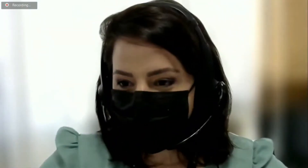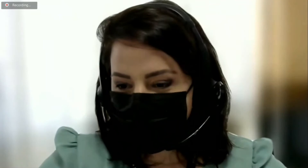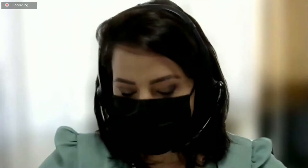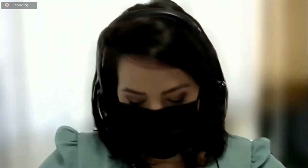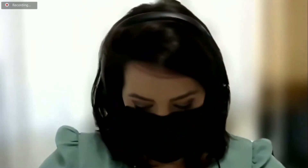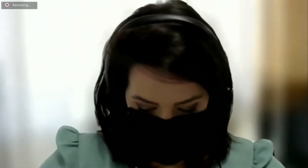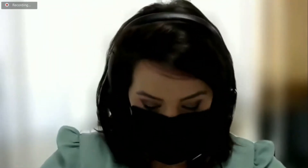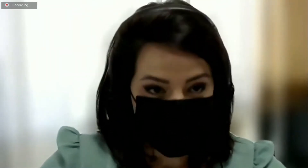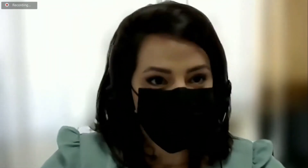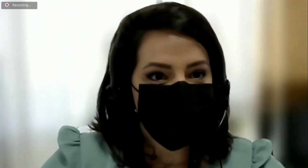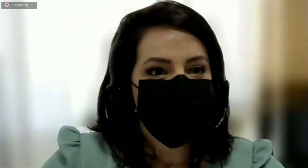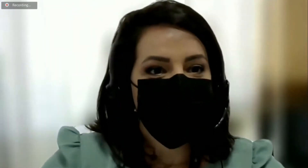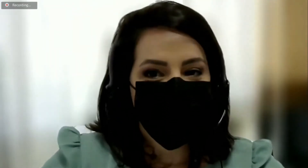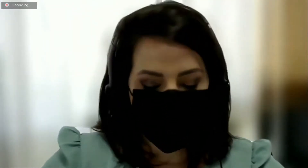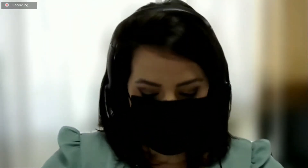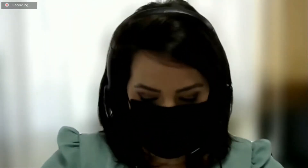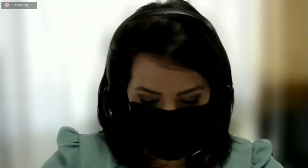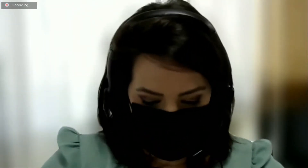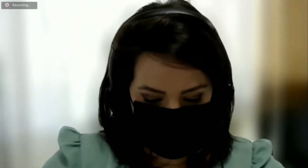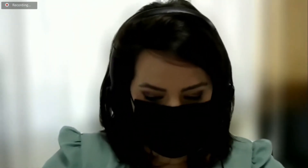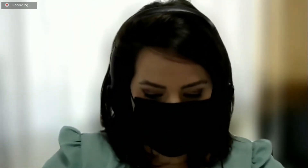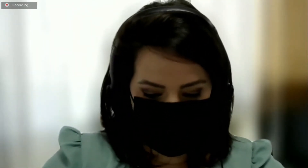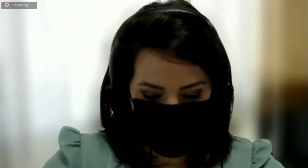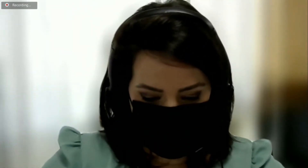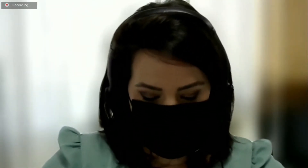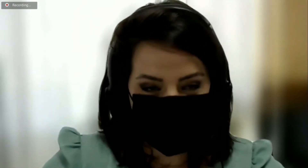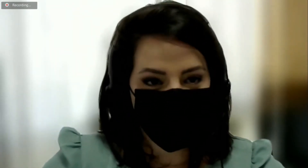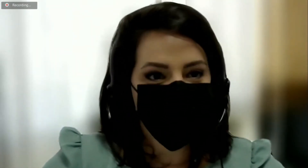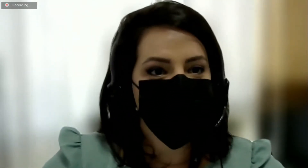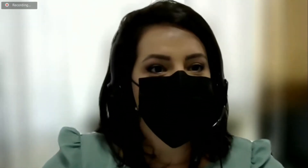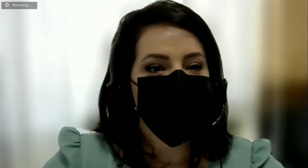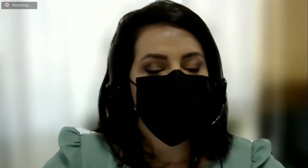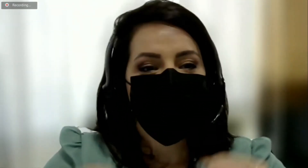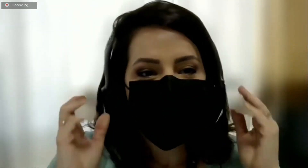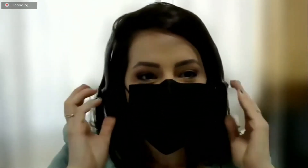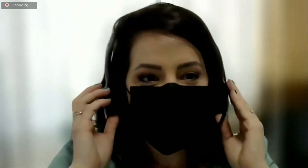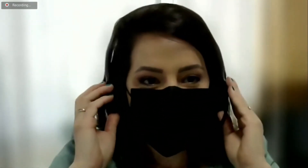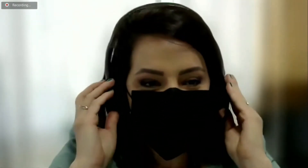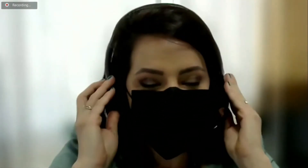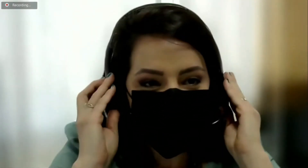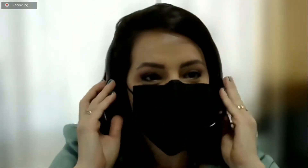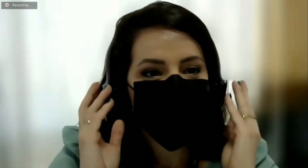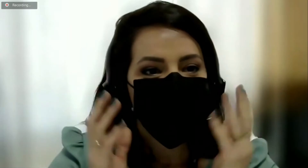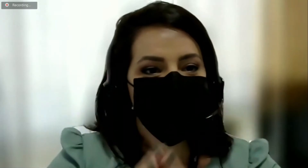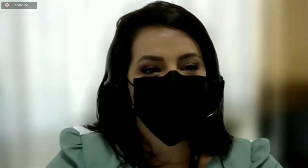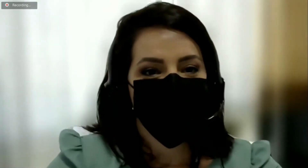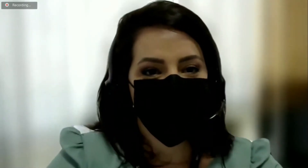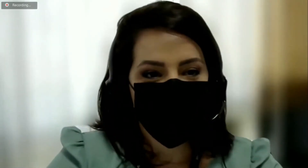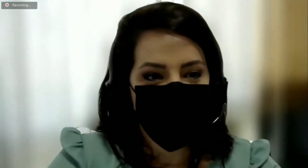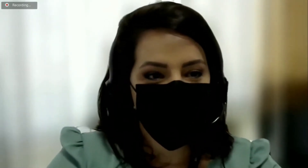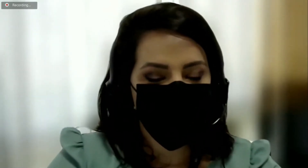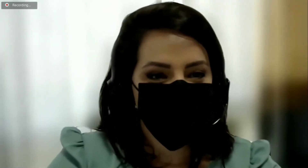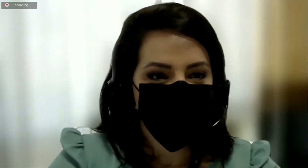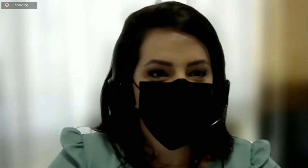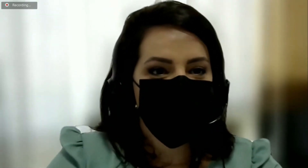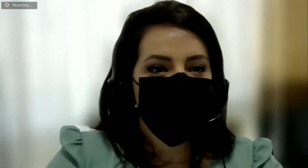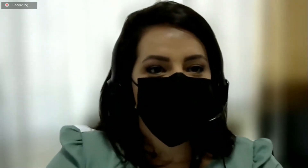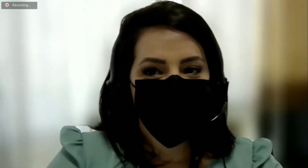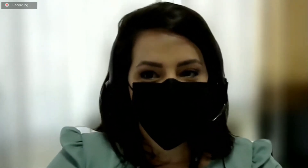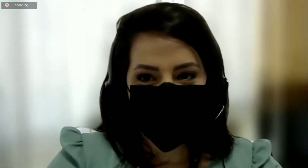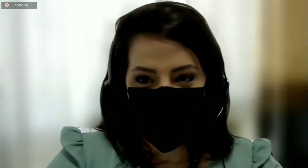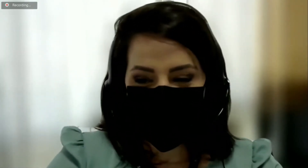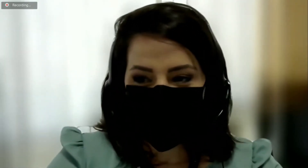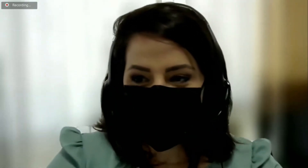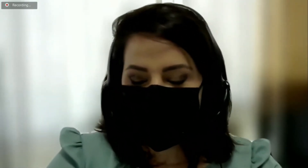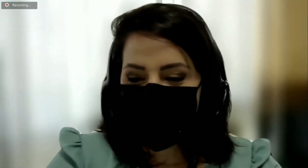Olá, bom dia, agradeço as excelentes explanações do professor Carlos